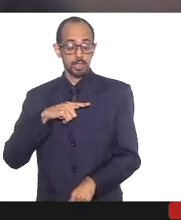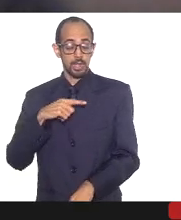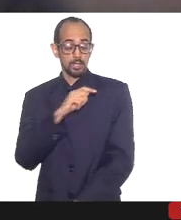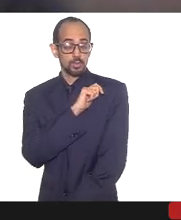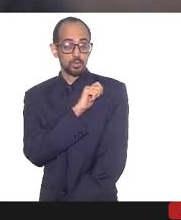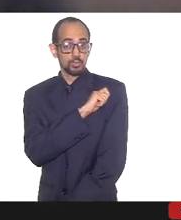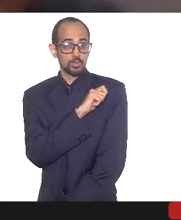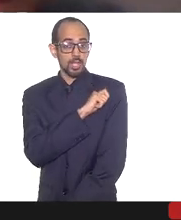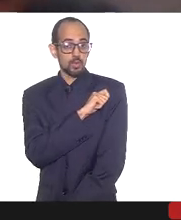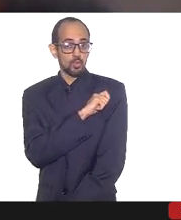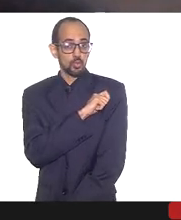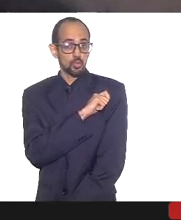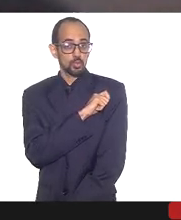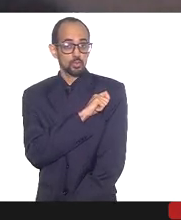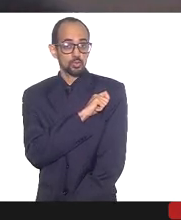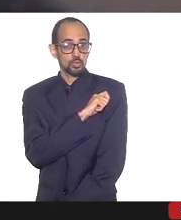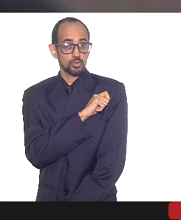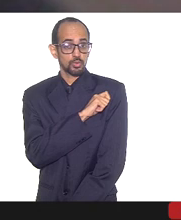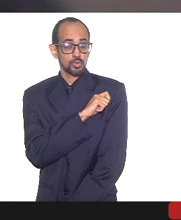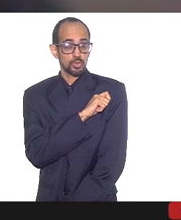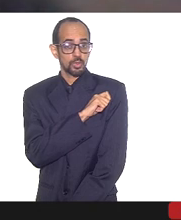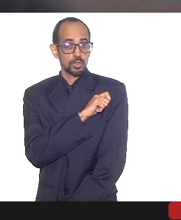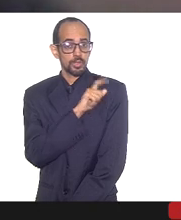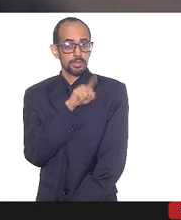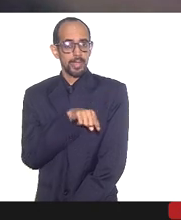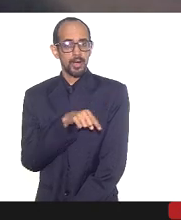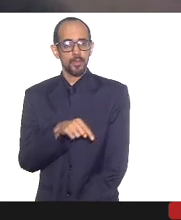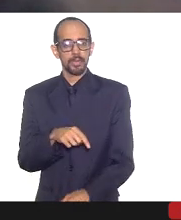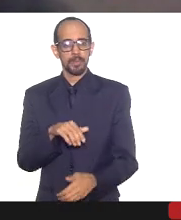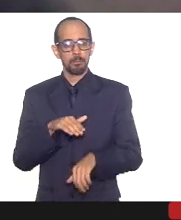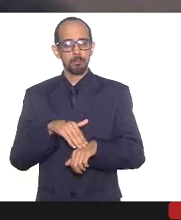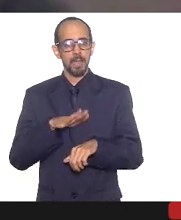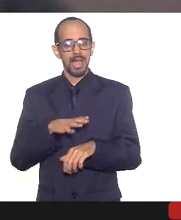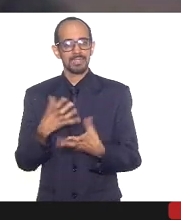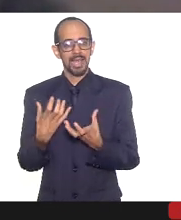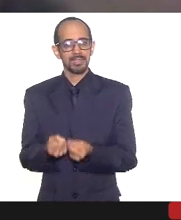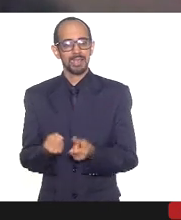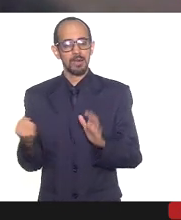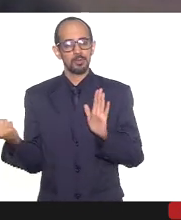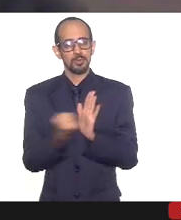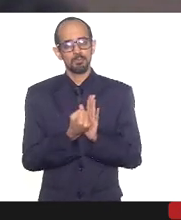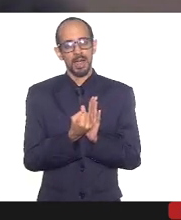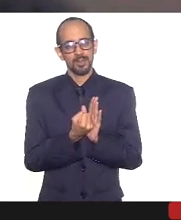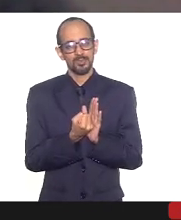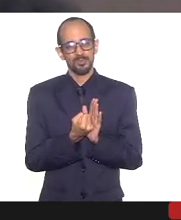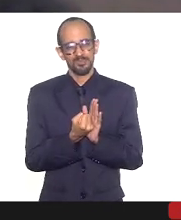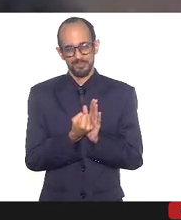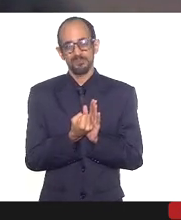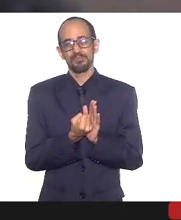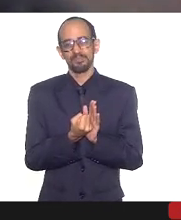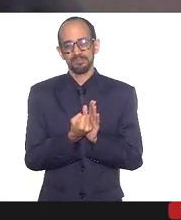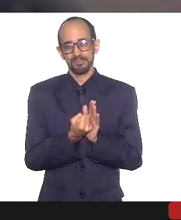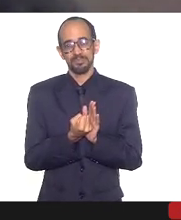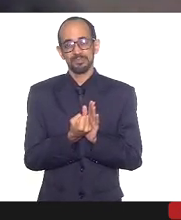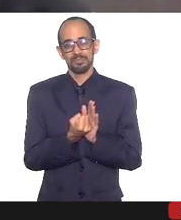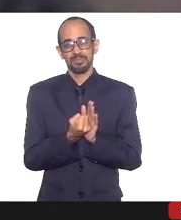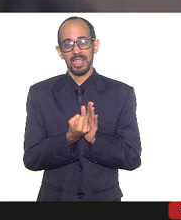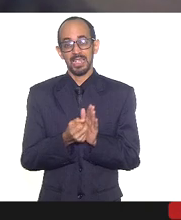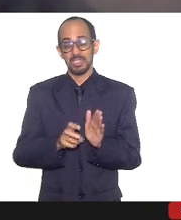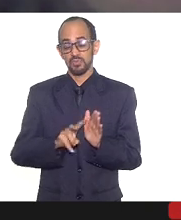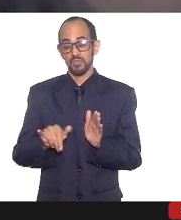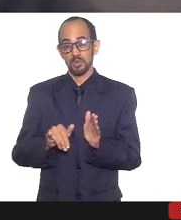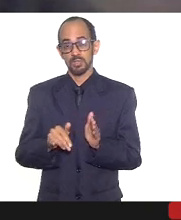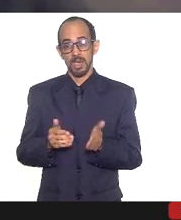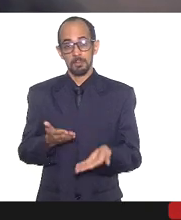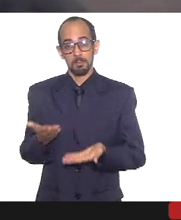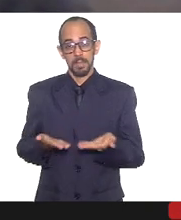públicas, que serão os mais impactados com essas transformações, na qual cada vez mais eles serão preparados para ser